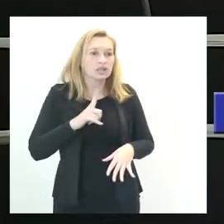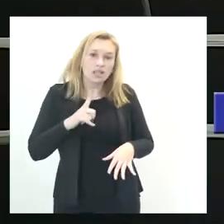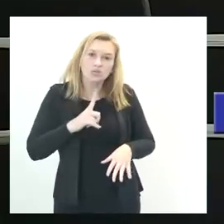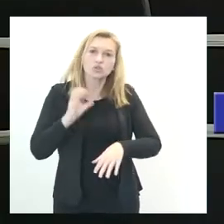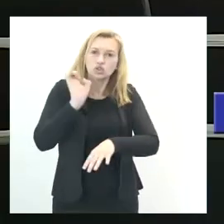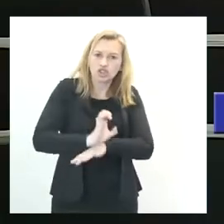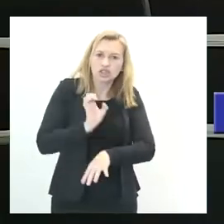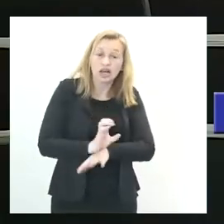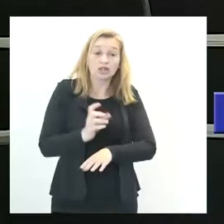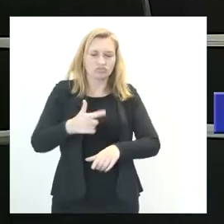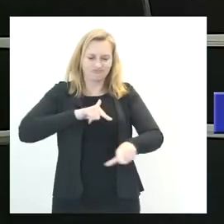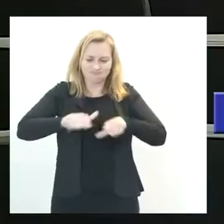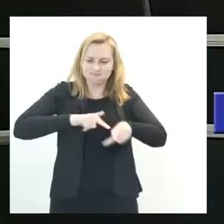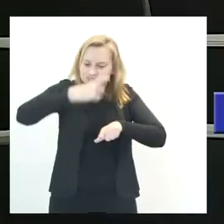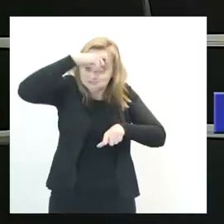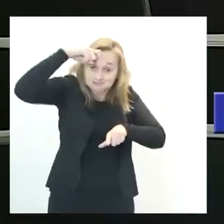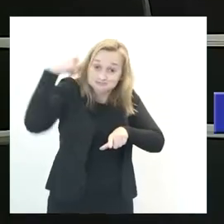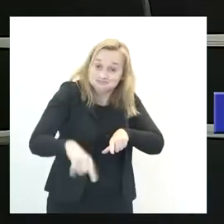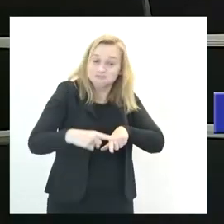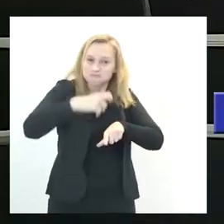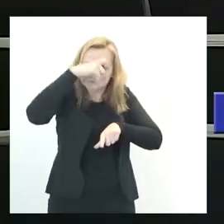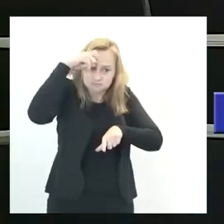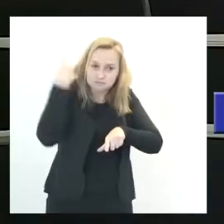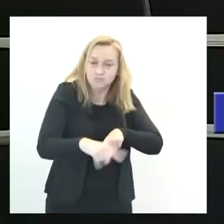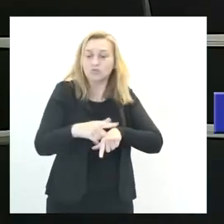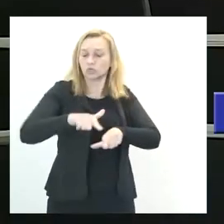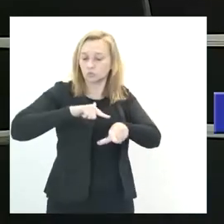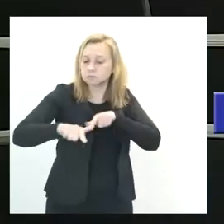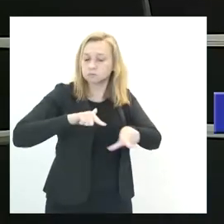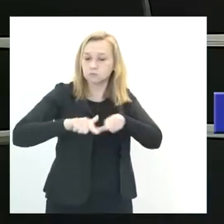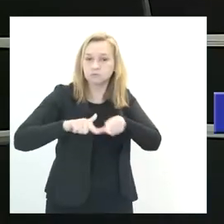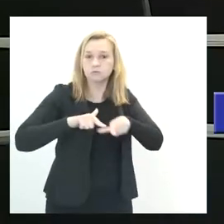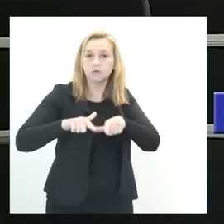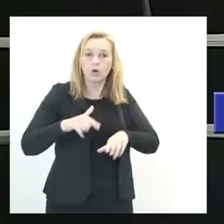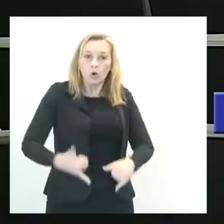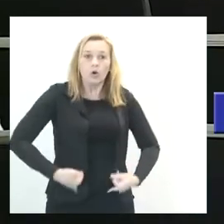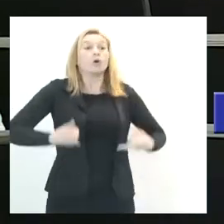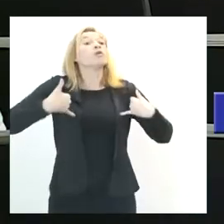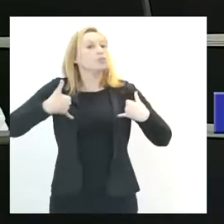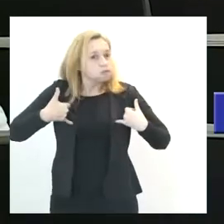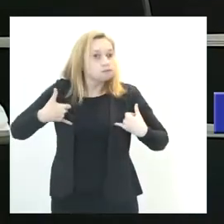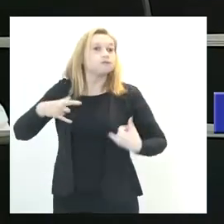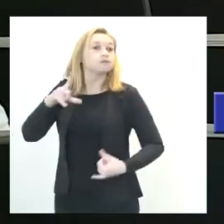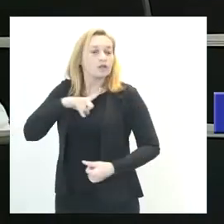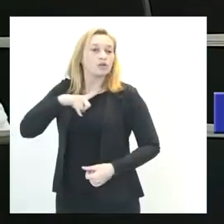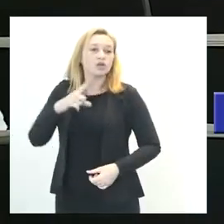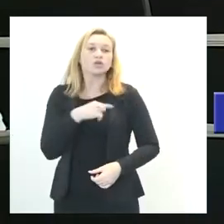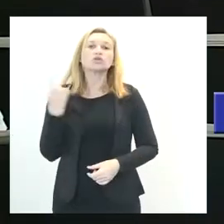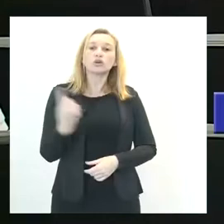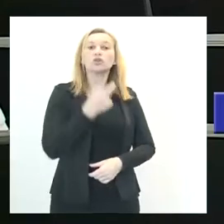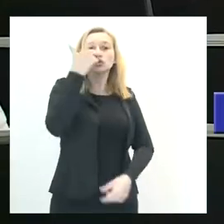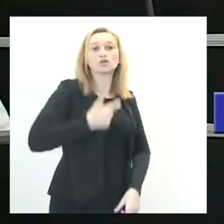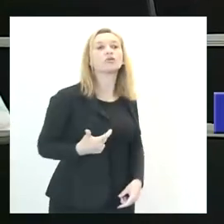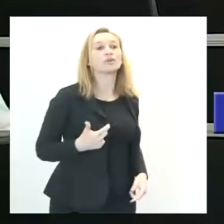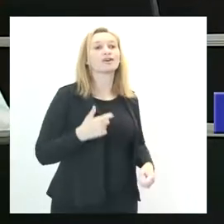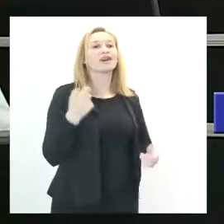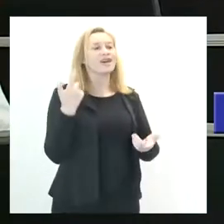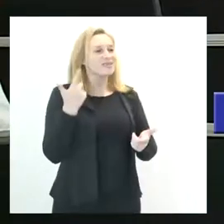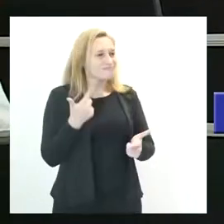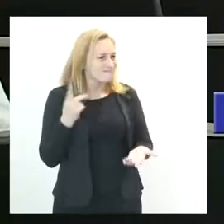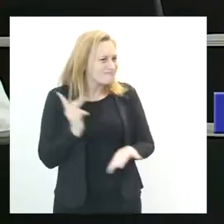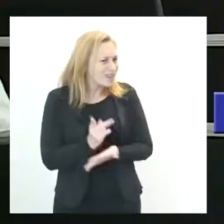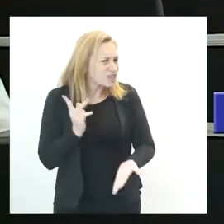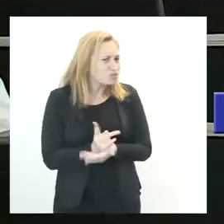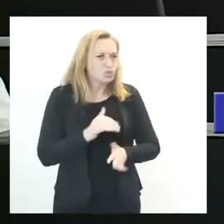foi com muito trabalho isso é sono de trabalho nós temos orgulho do que nós fazemos Apesar de todas as